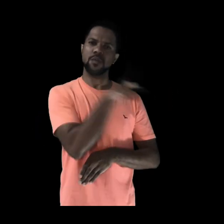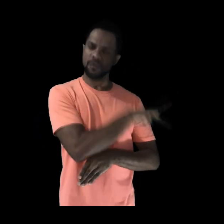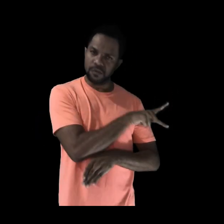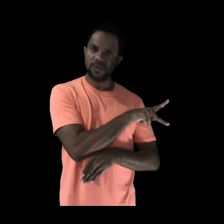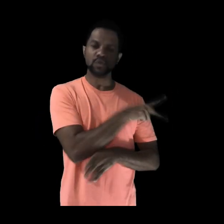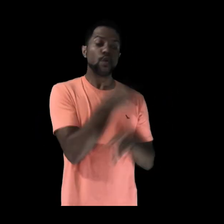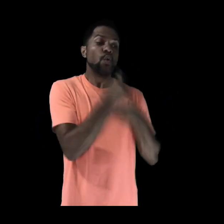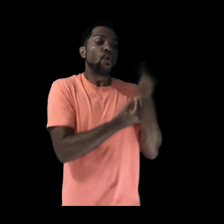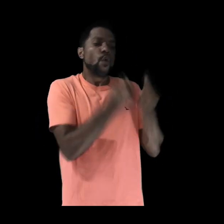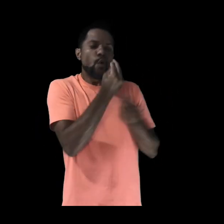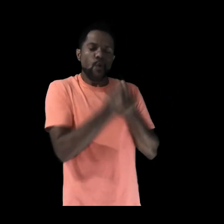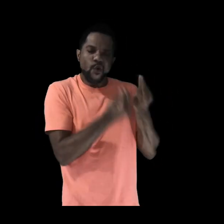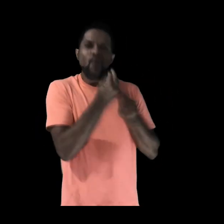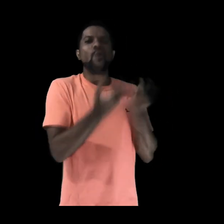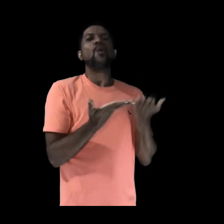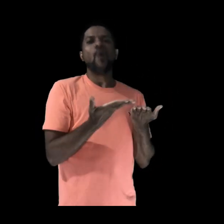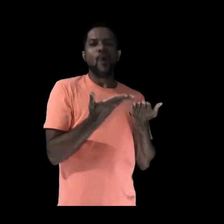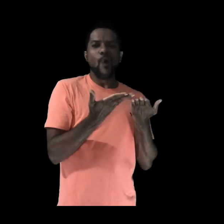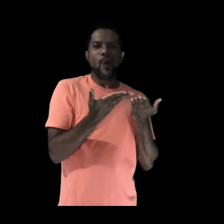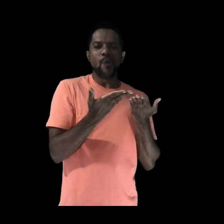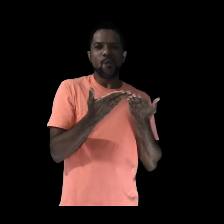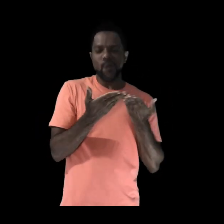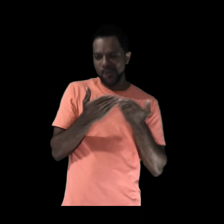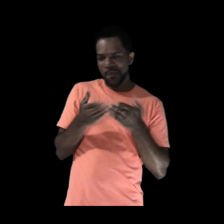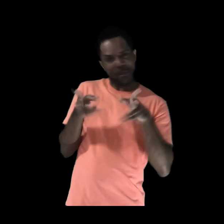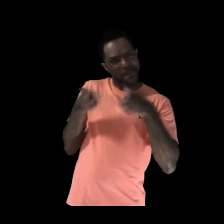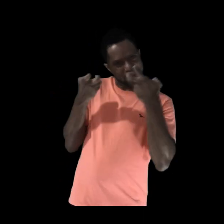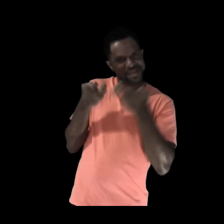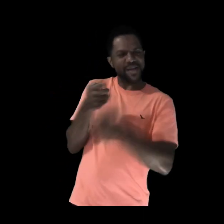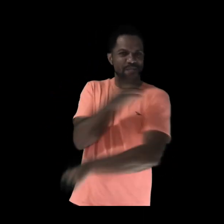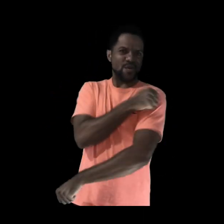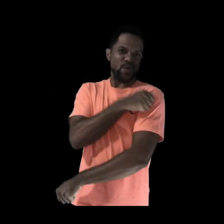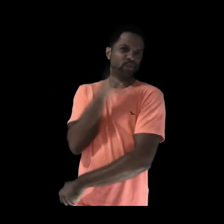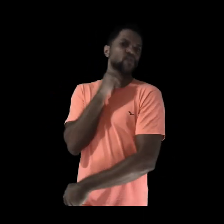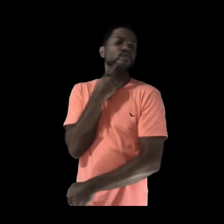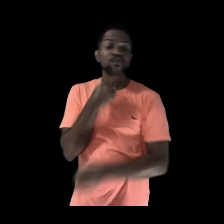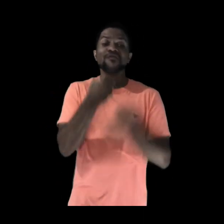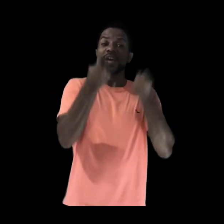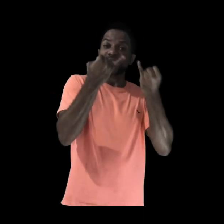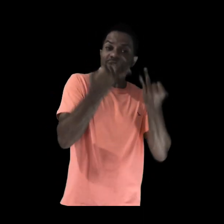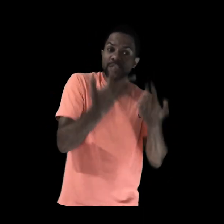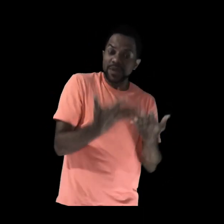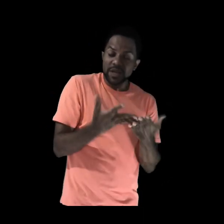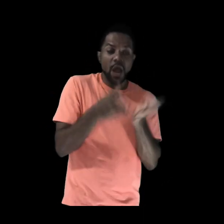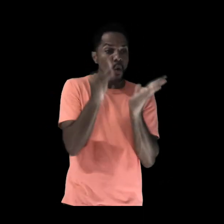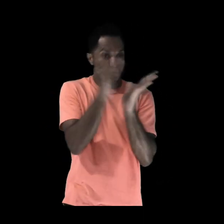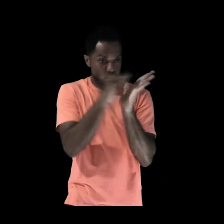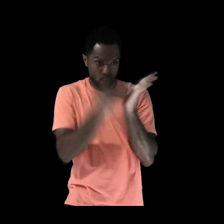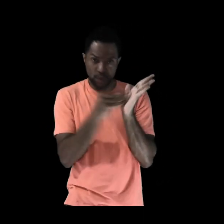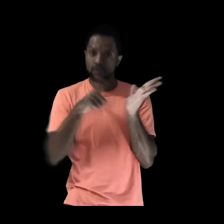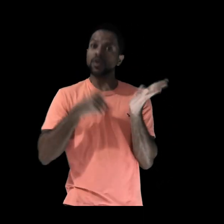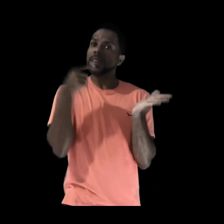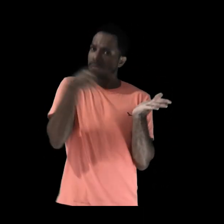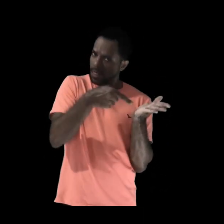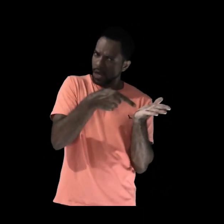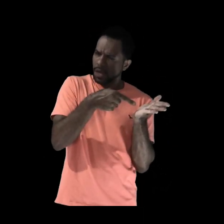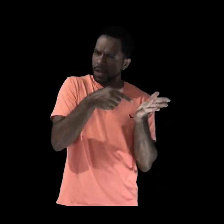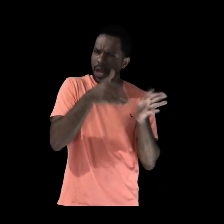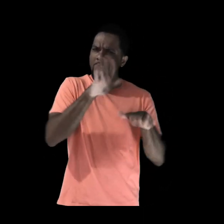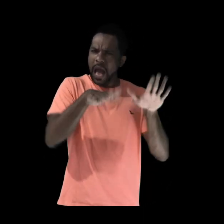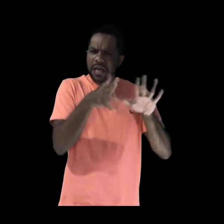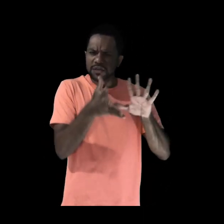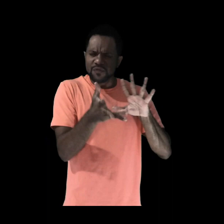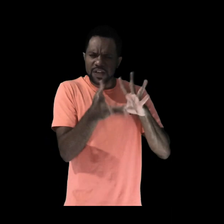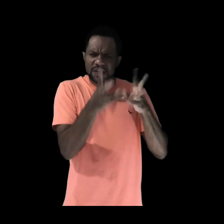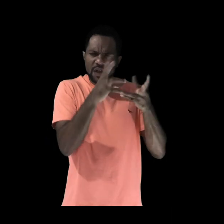vai orientar o professor como se proceder. Professor, essa escrita aqui está dizendo isso, isso e isso. O conteúdo está aqui.